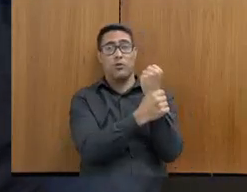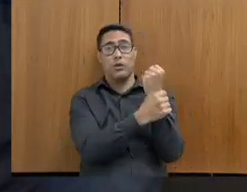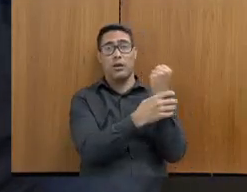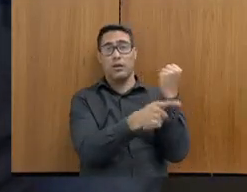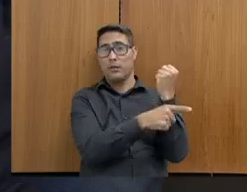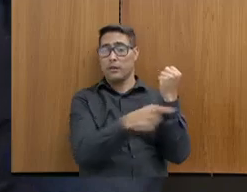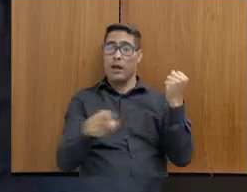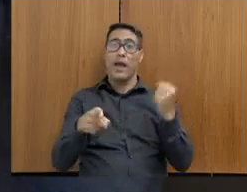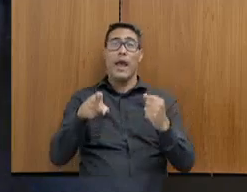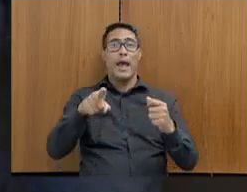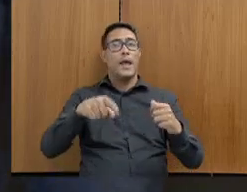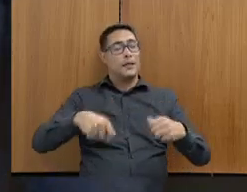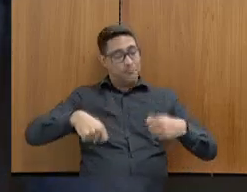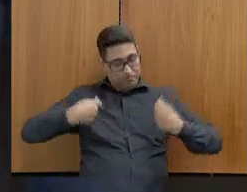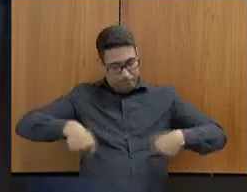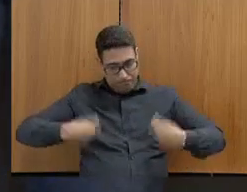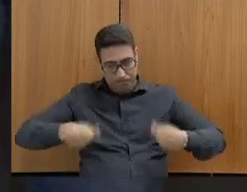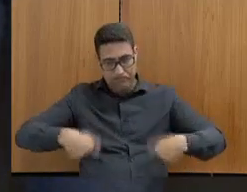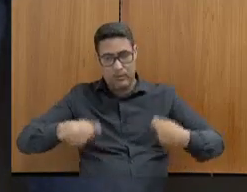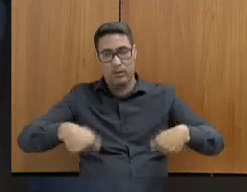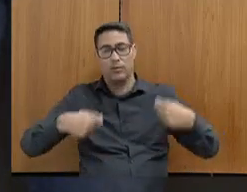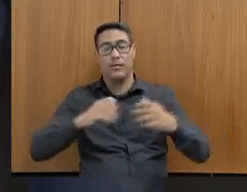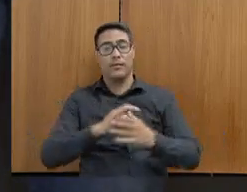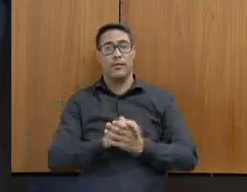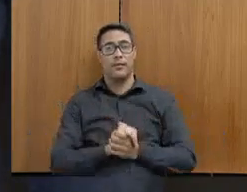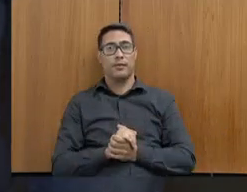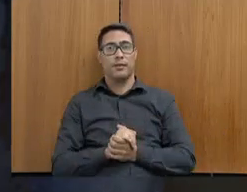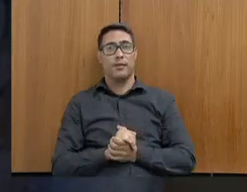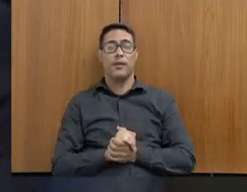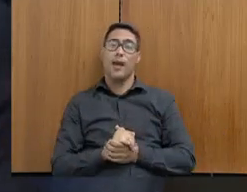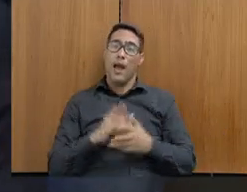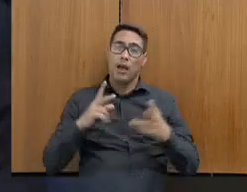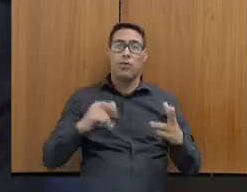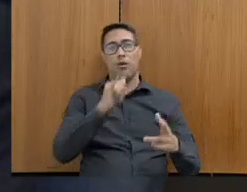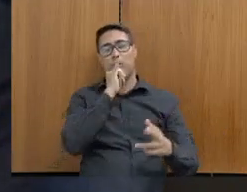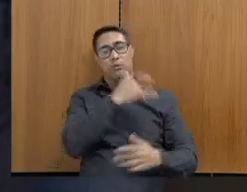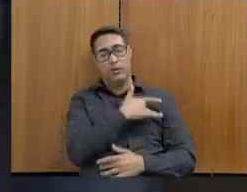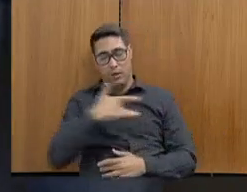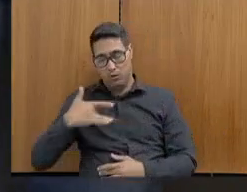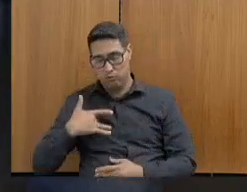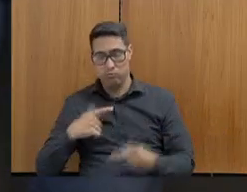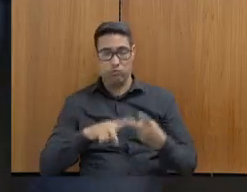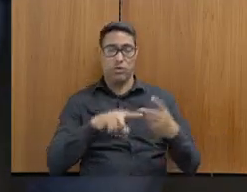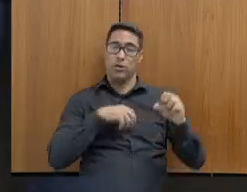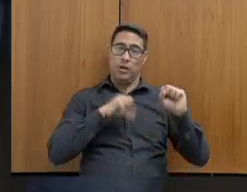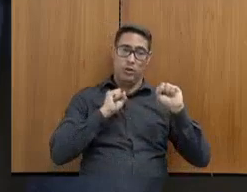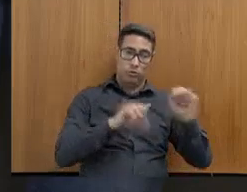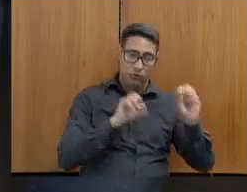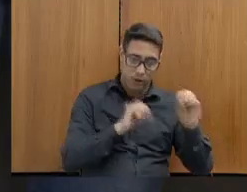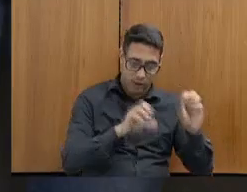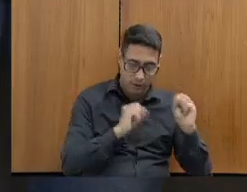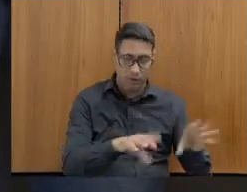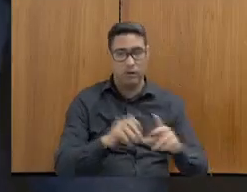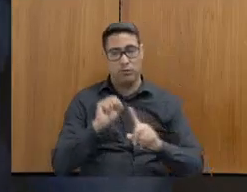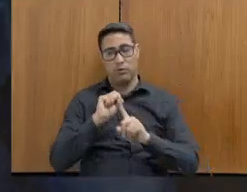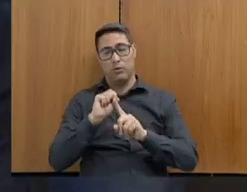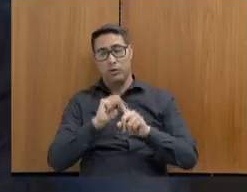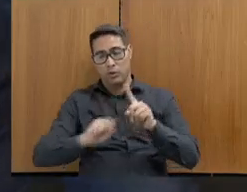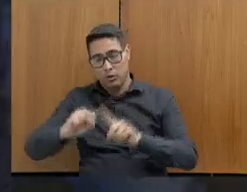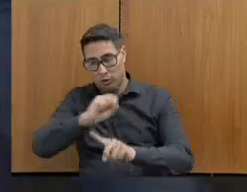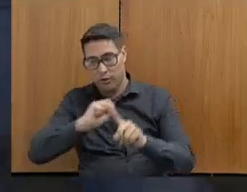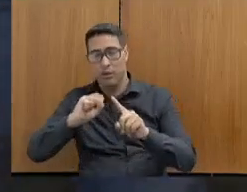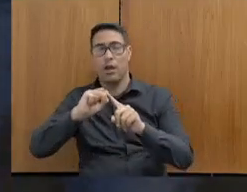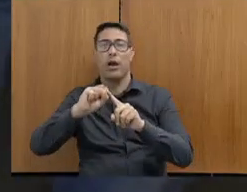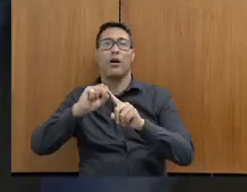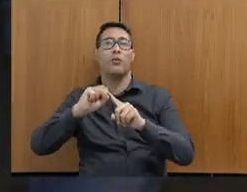alguma grande prioridade para todos nós assim como é a saúde Como a educação como é social como